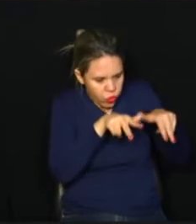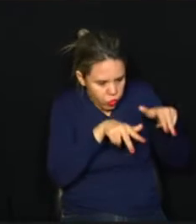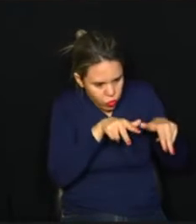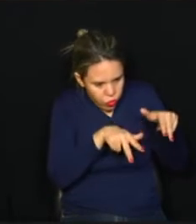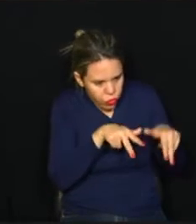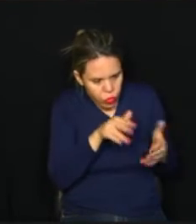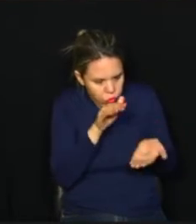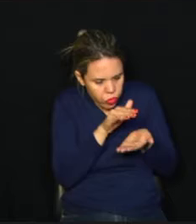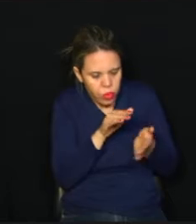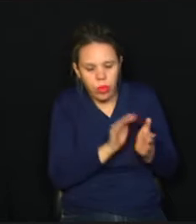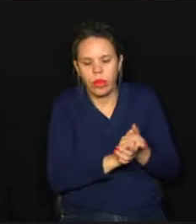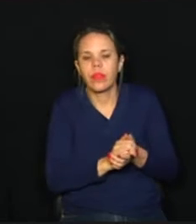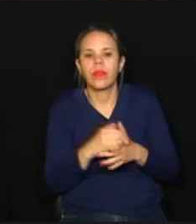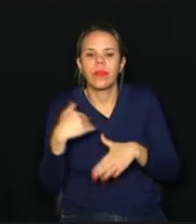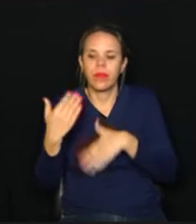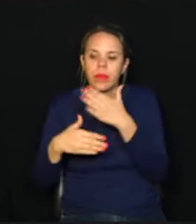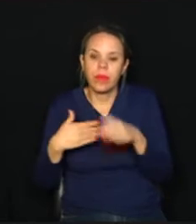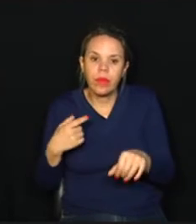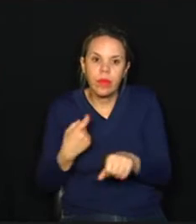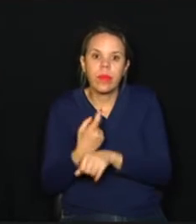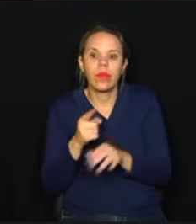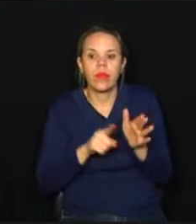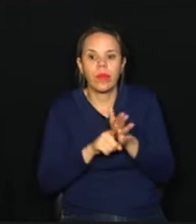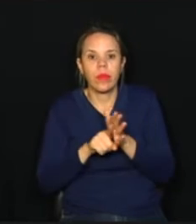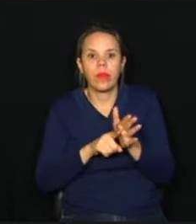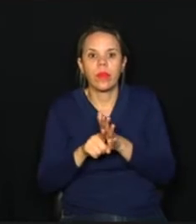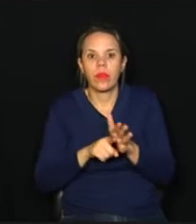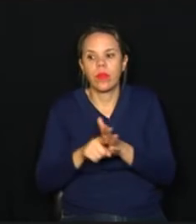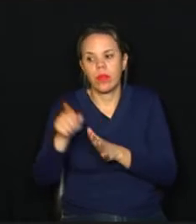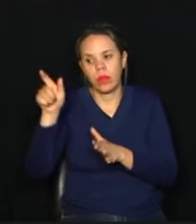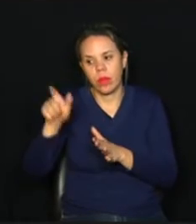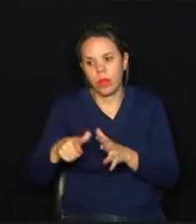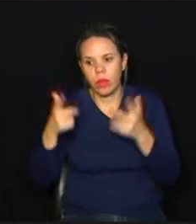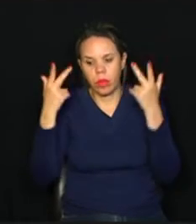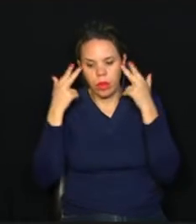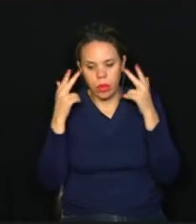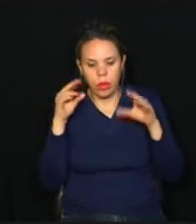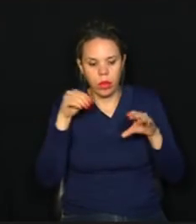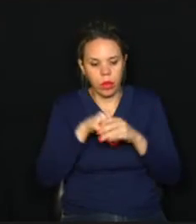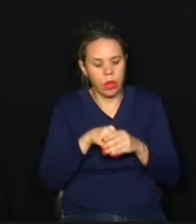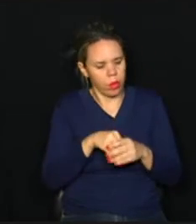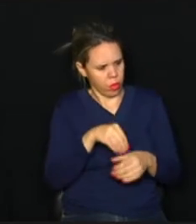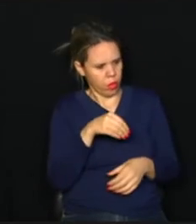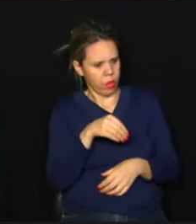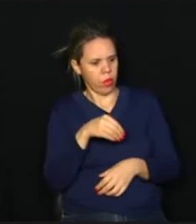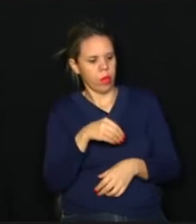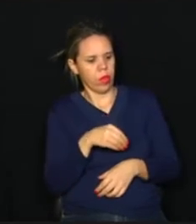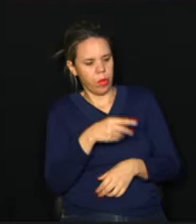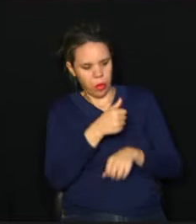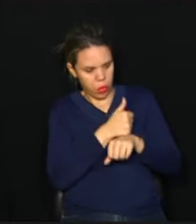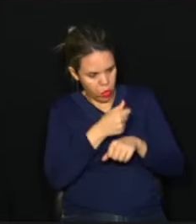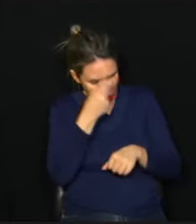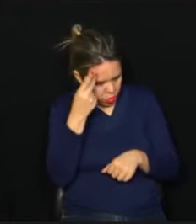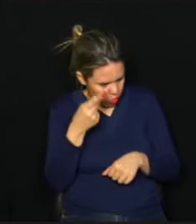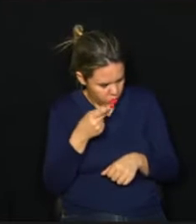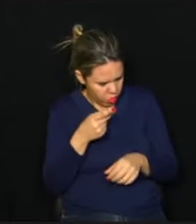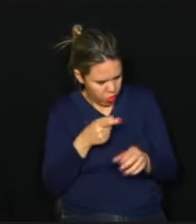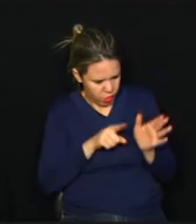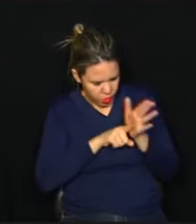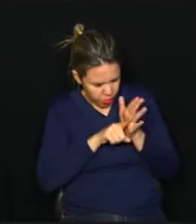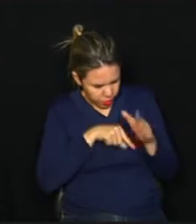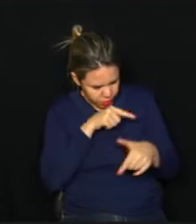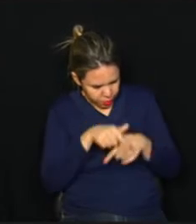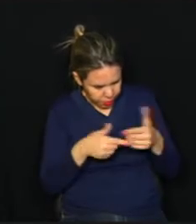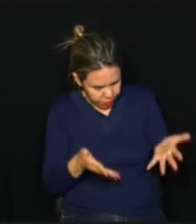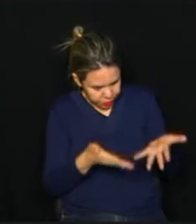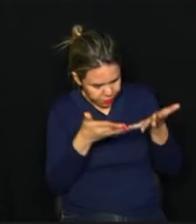quando foi descoberta por um naturalista no galinheiro, e esse naturalista fez o trabalho